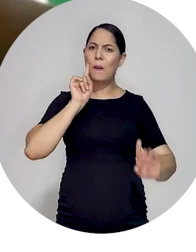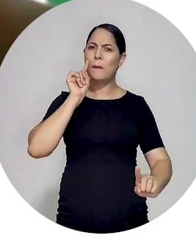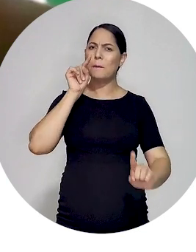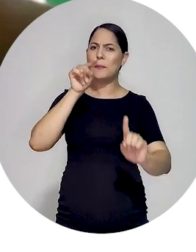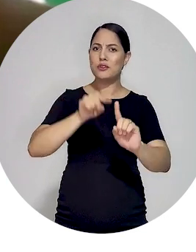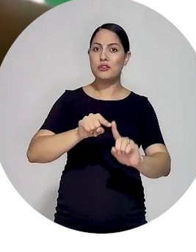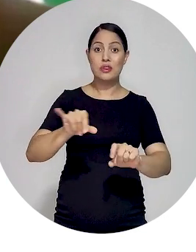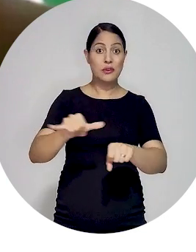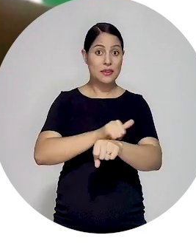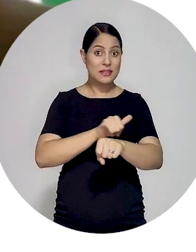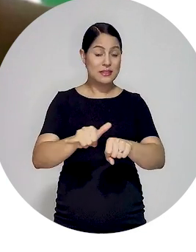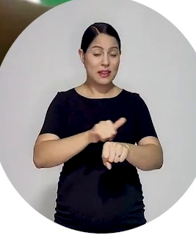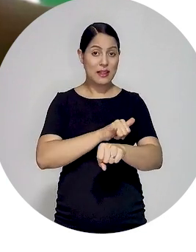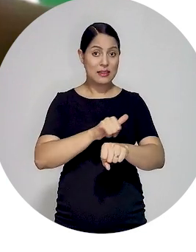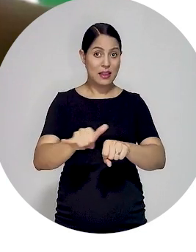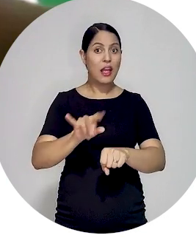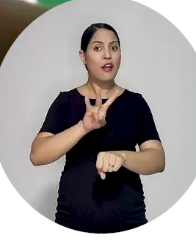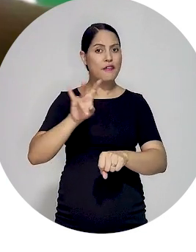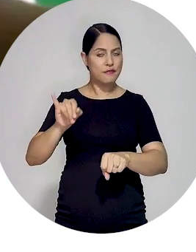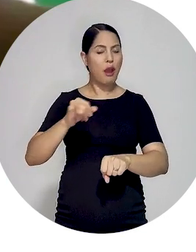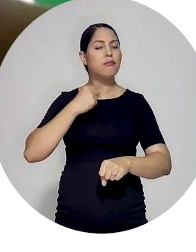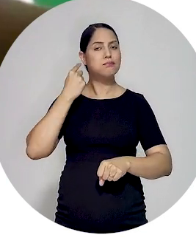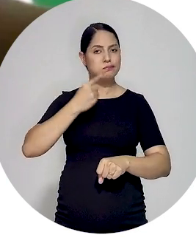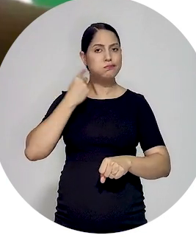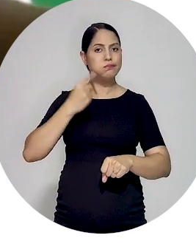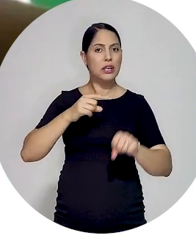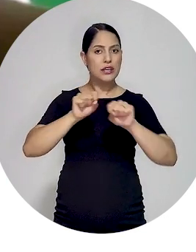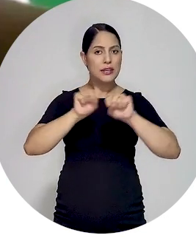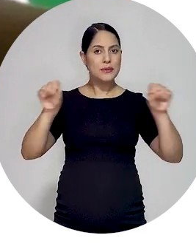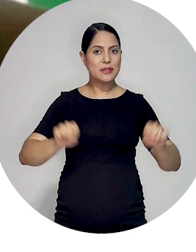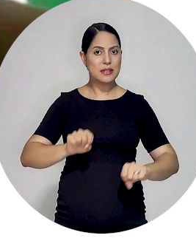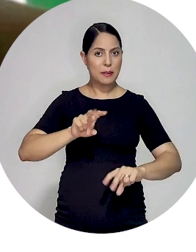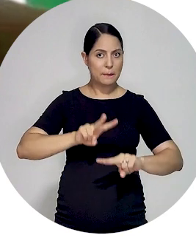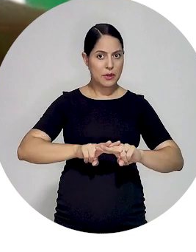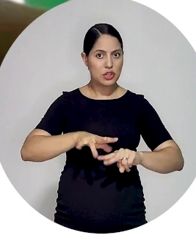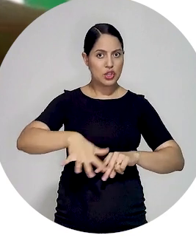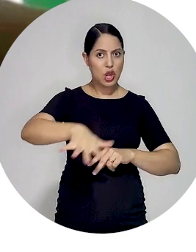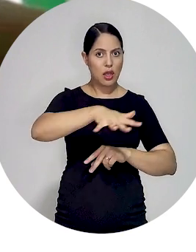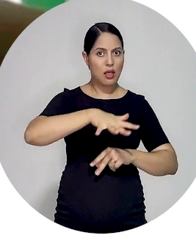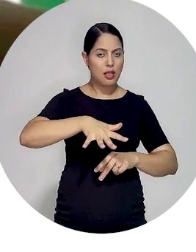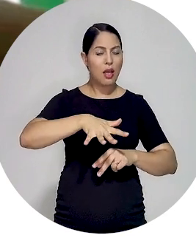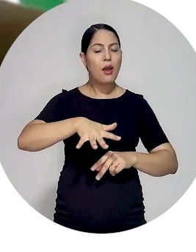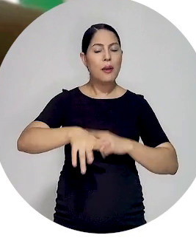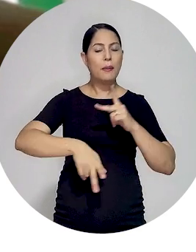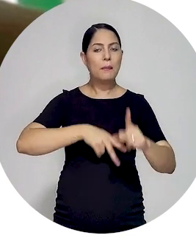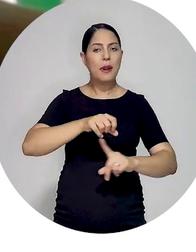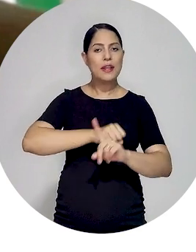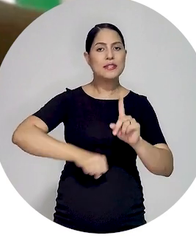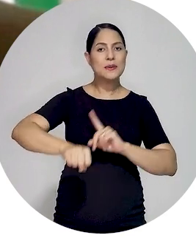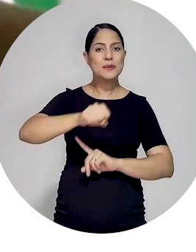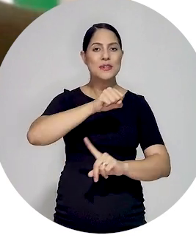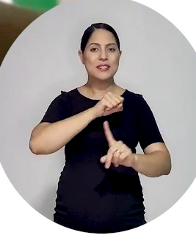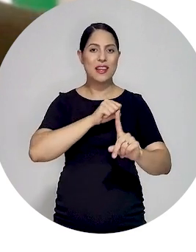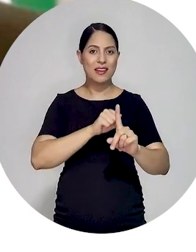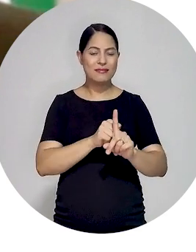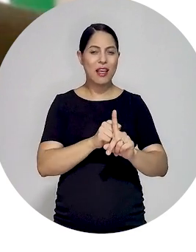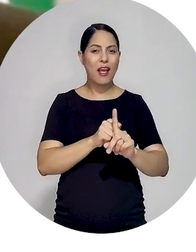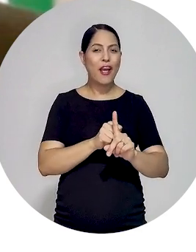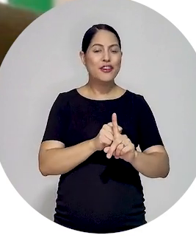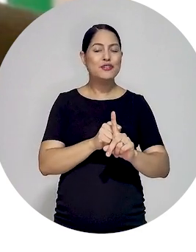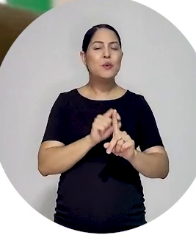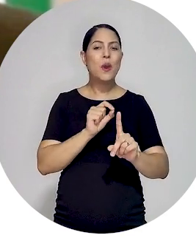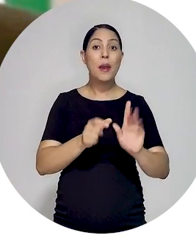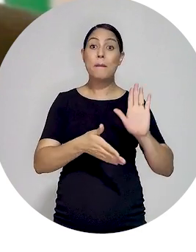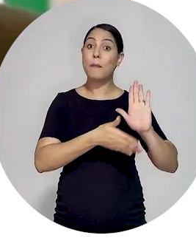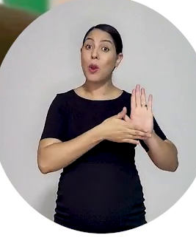com premissas definidas para fechar um pacote de ações ou medidas para apresentar não só à advocacia e ao sistema penitenciário, mas